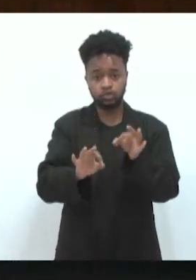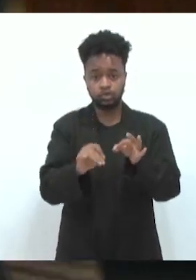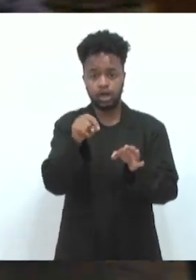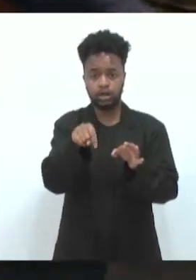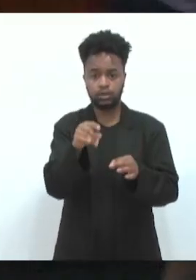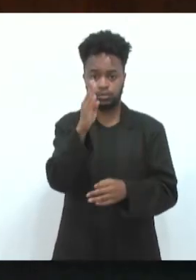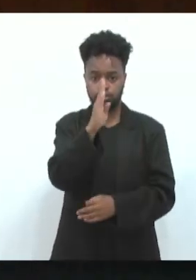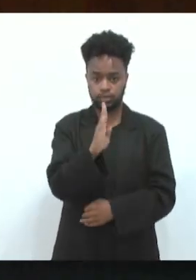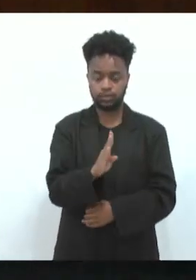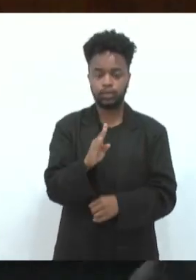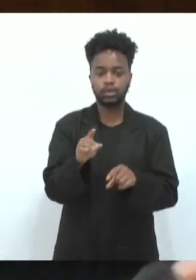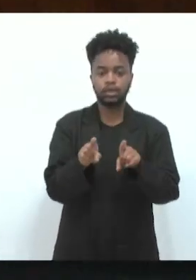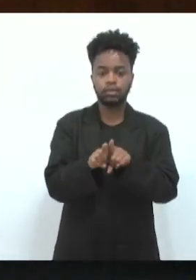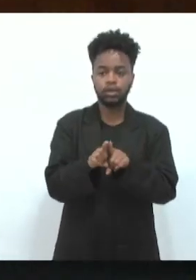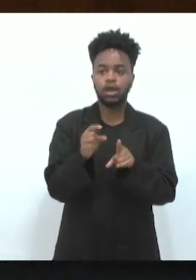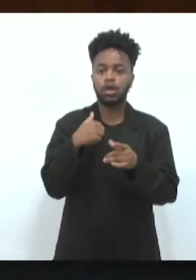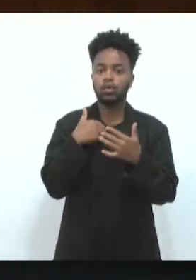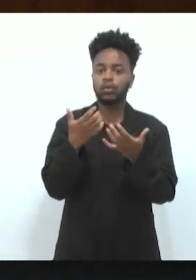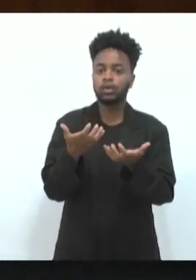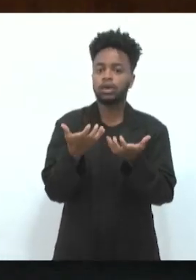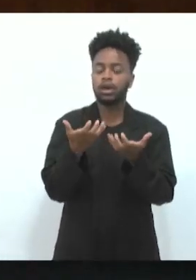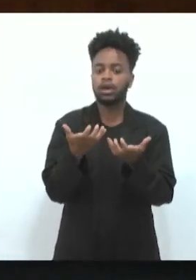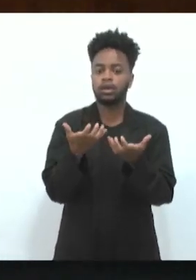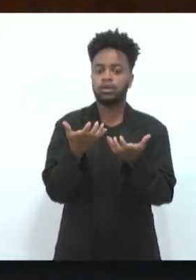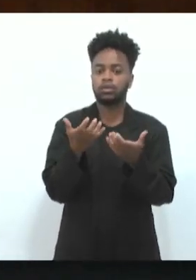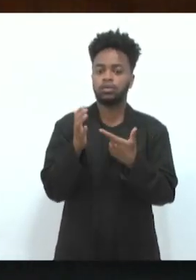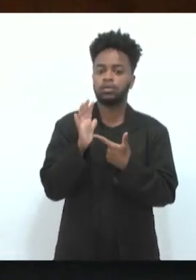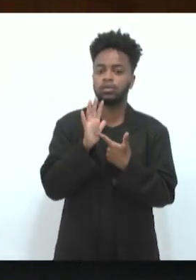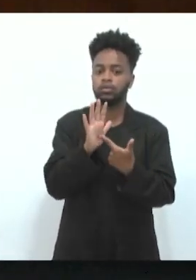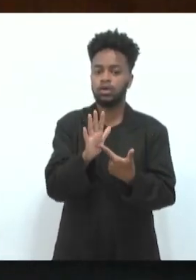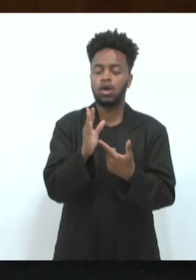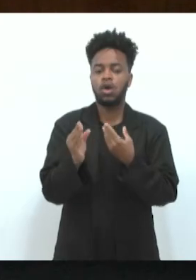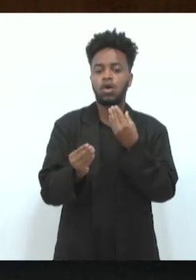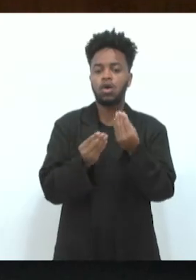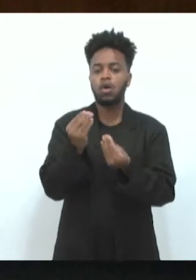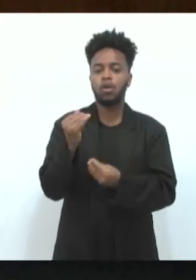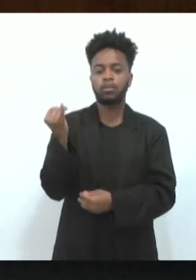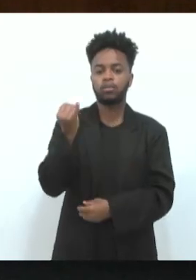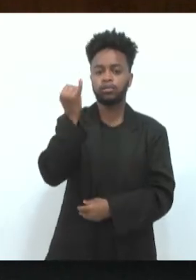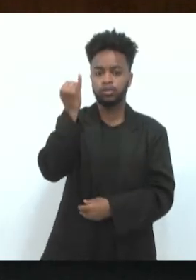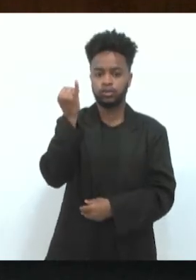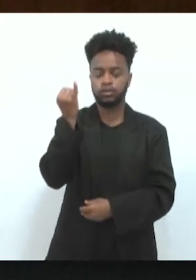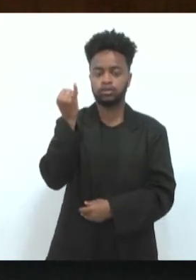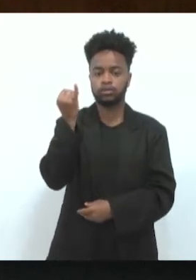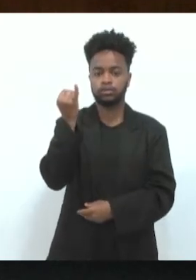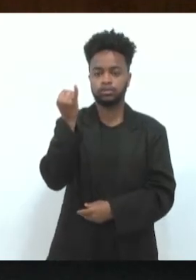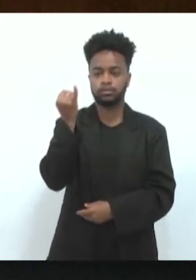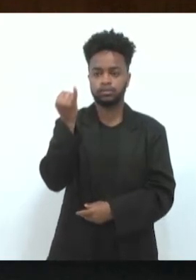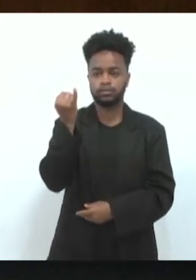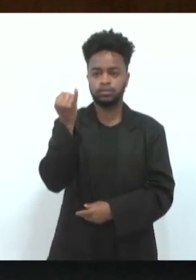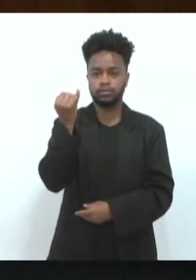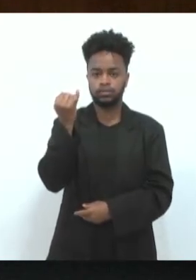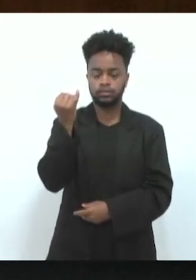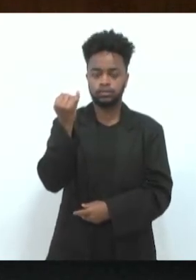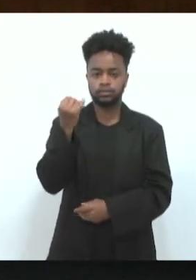país. E queria trazer também à luz aqui a importância de quando